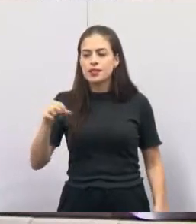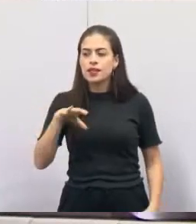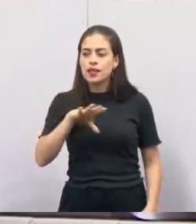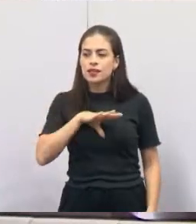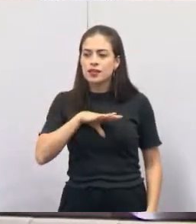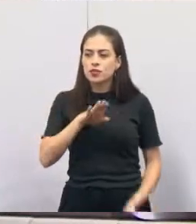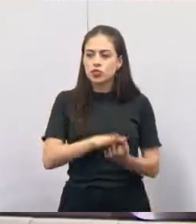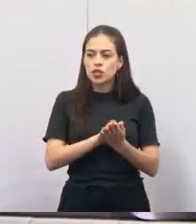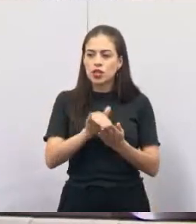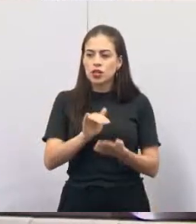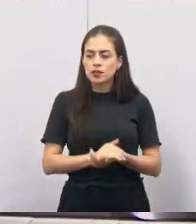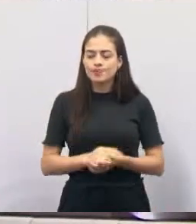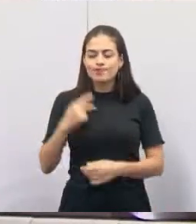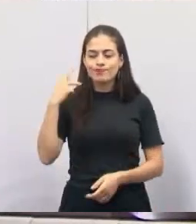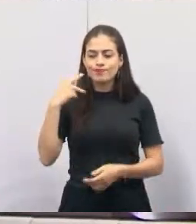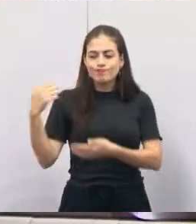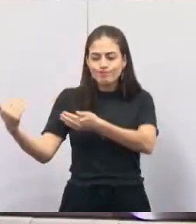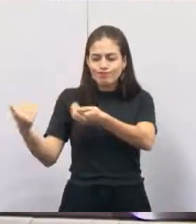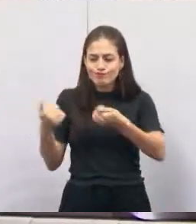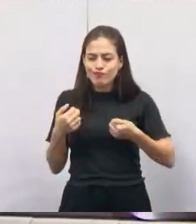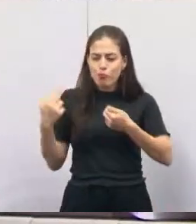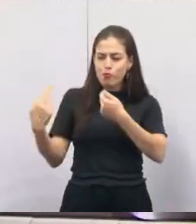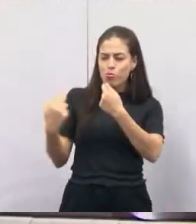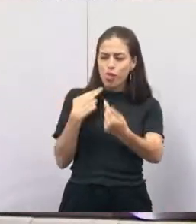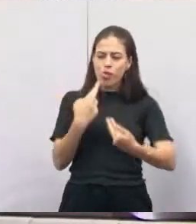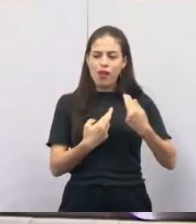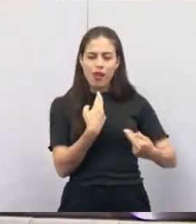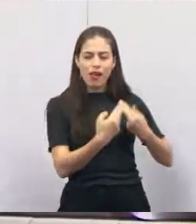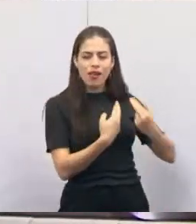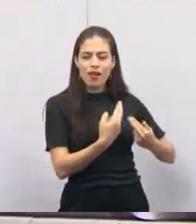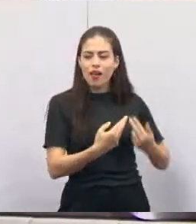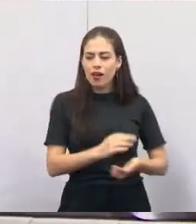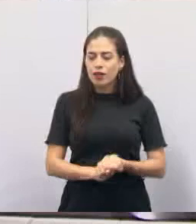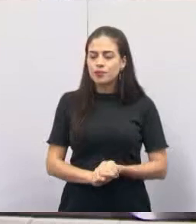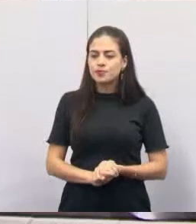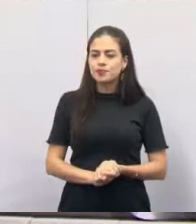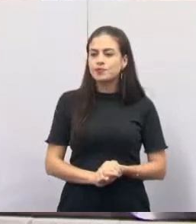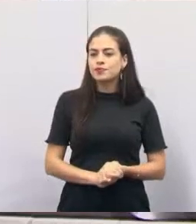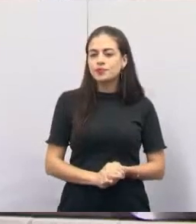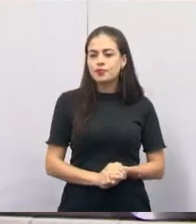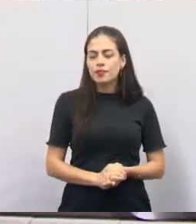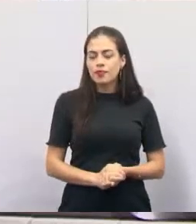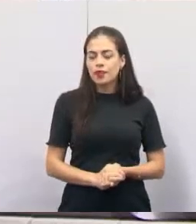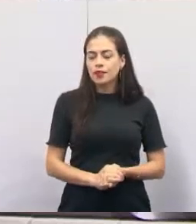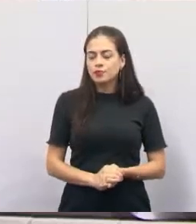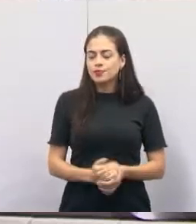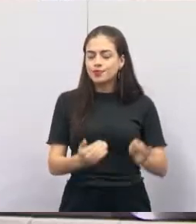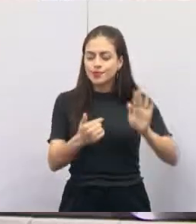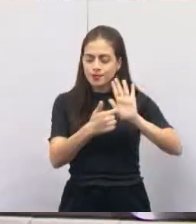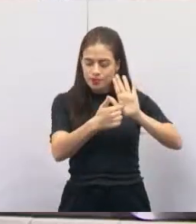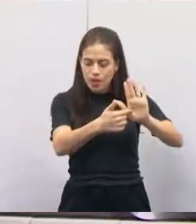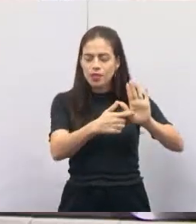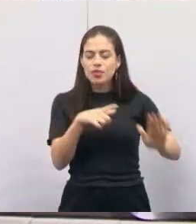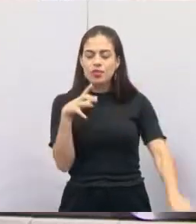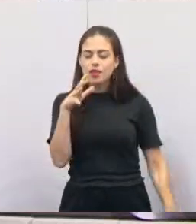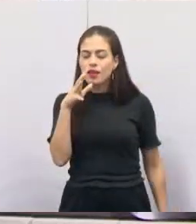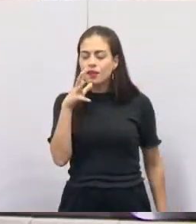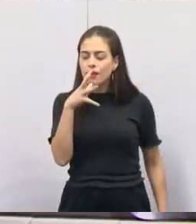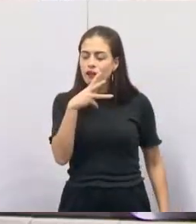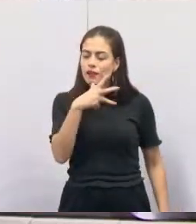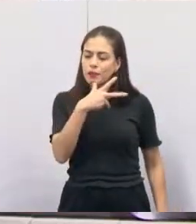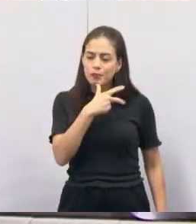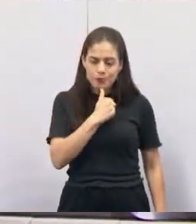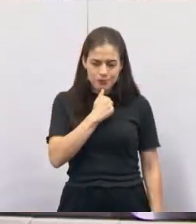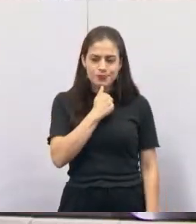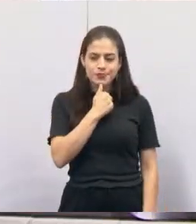Este vereador vem recebendo diversas reclamações dos munícipes de Jacareí, relatando que a demora é muito